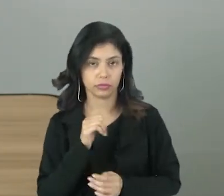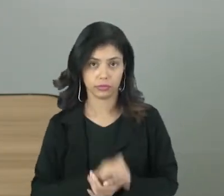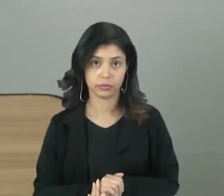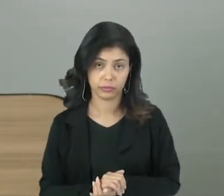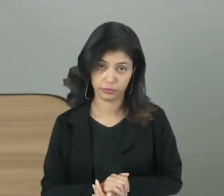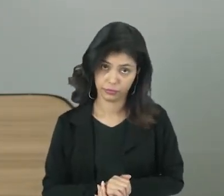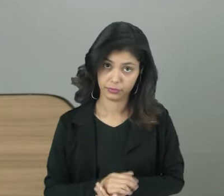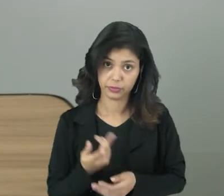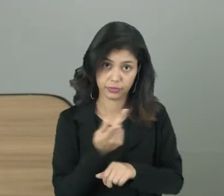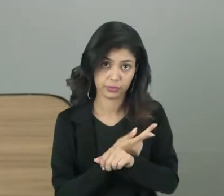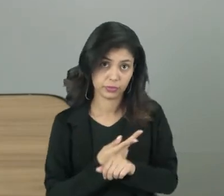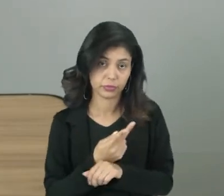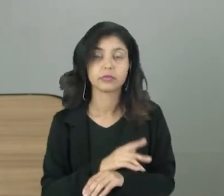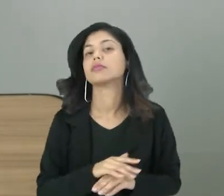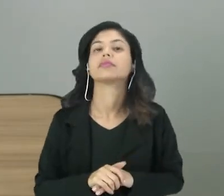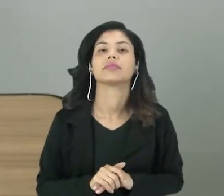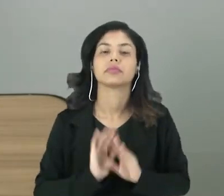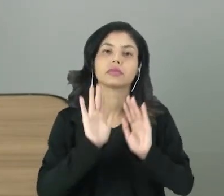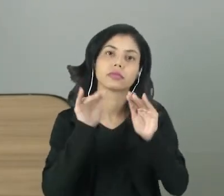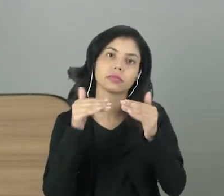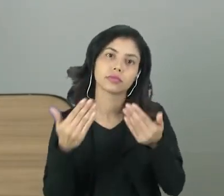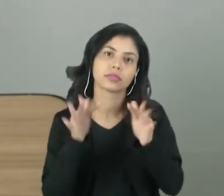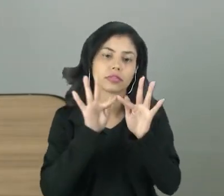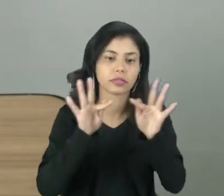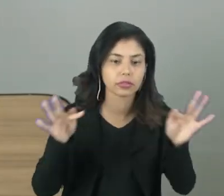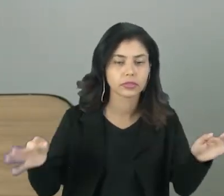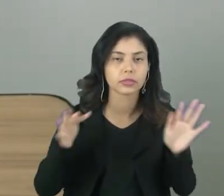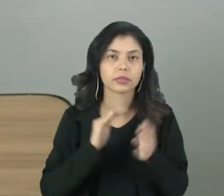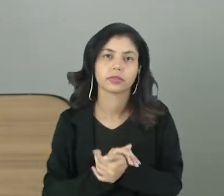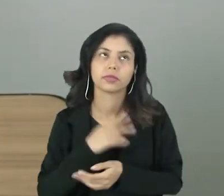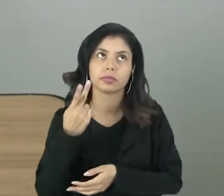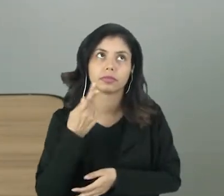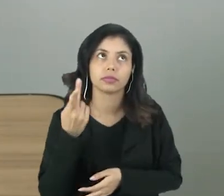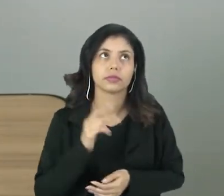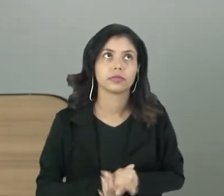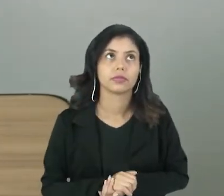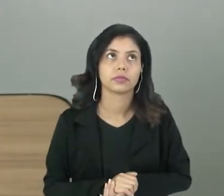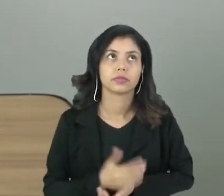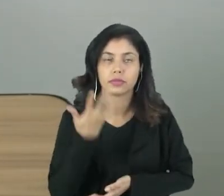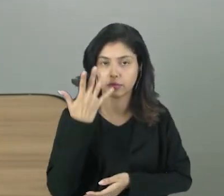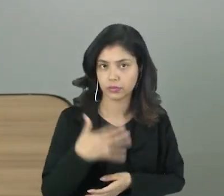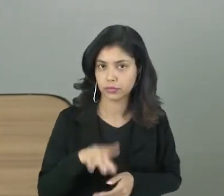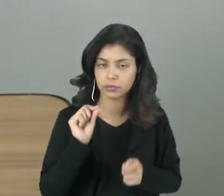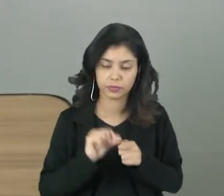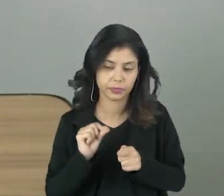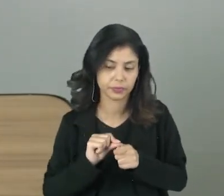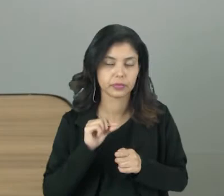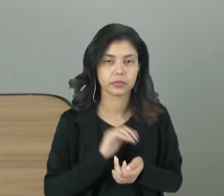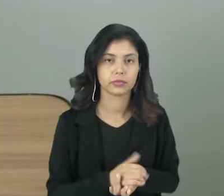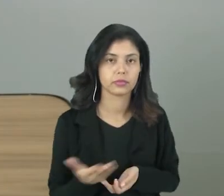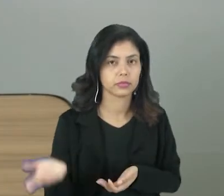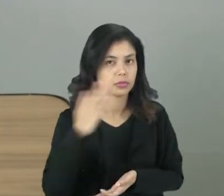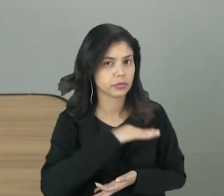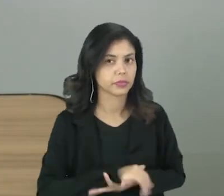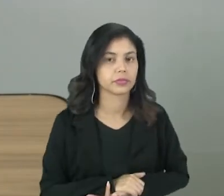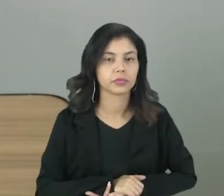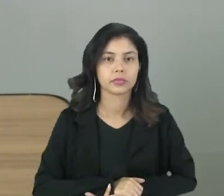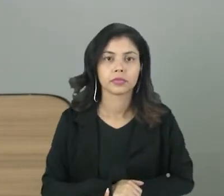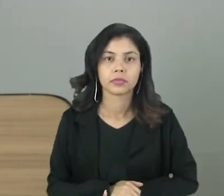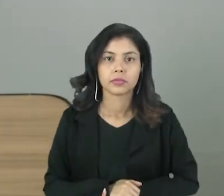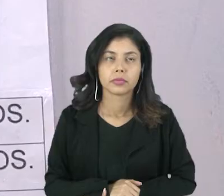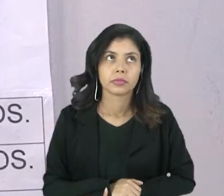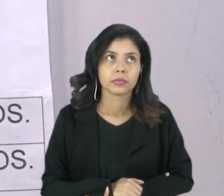então nós vamos procurar qual é a frase que diz o que a criança está fazendo então vamos lá